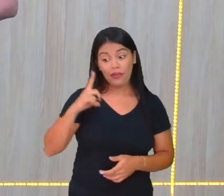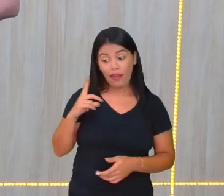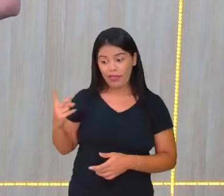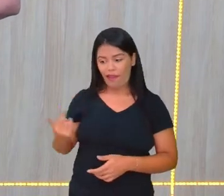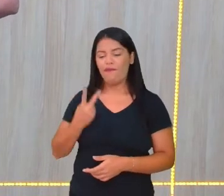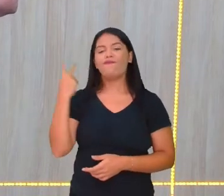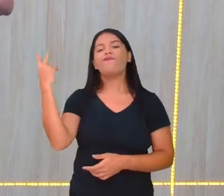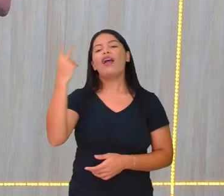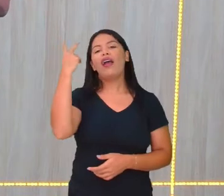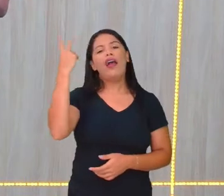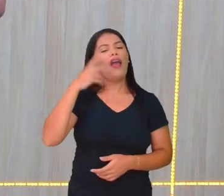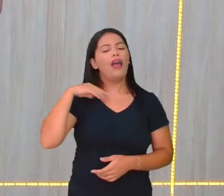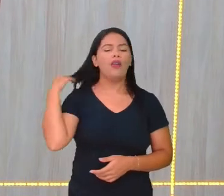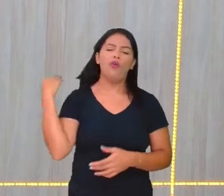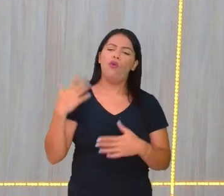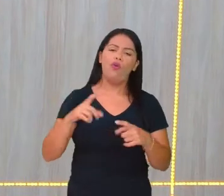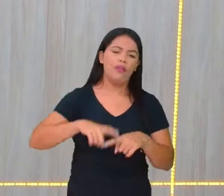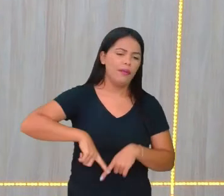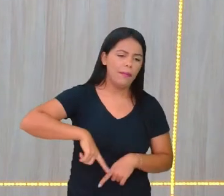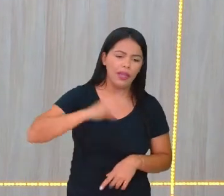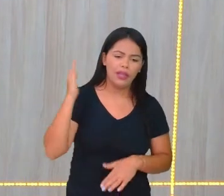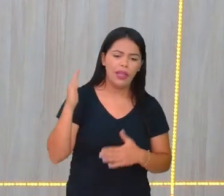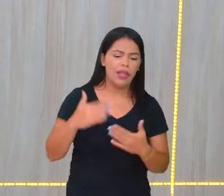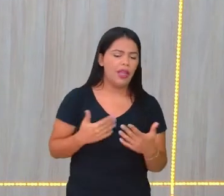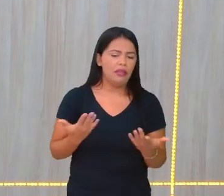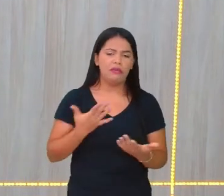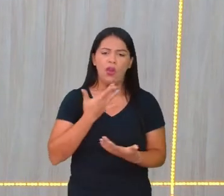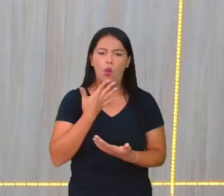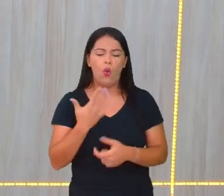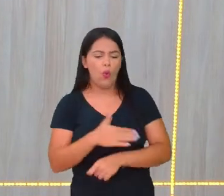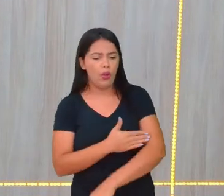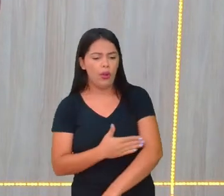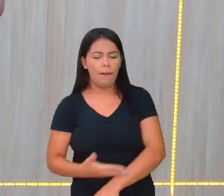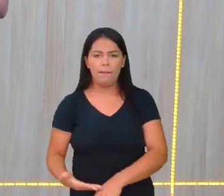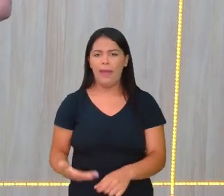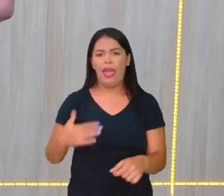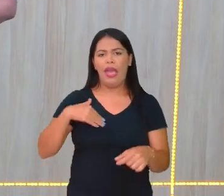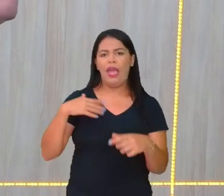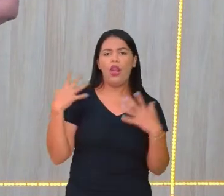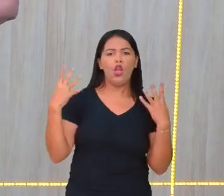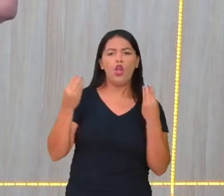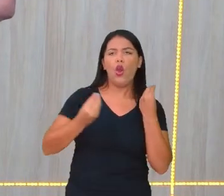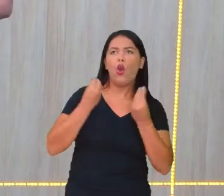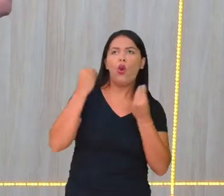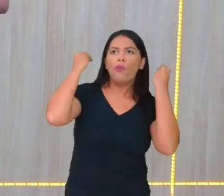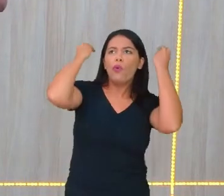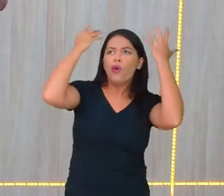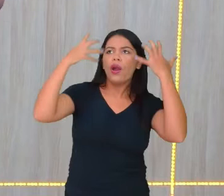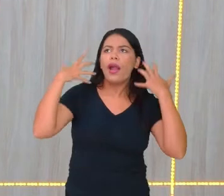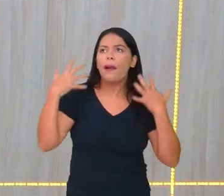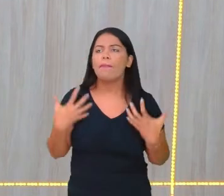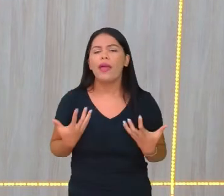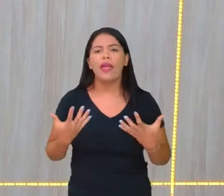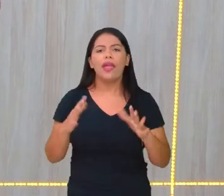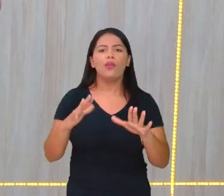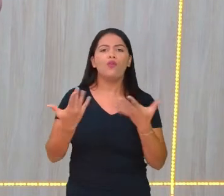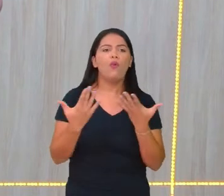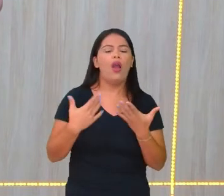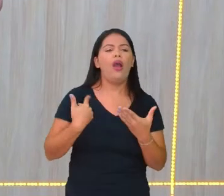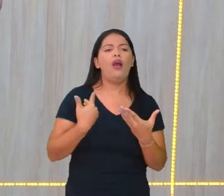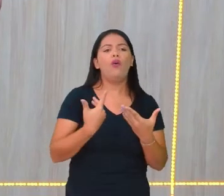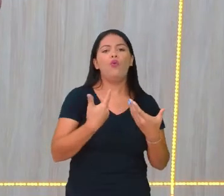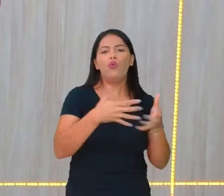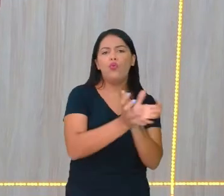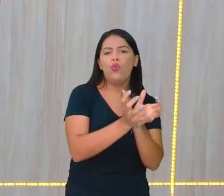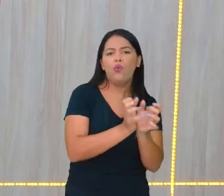valiosa, independente da cor da sua pele, do formato do seu cabelo, não é? Da sua classe social.